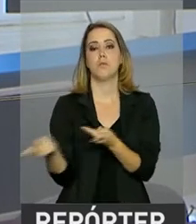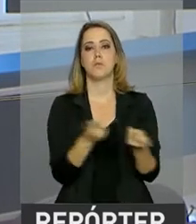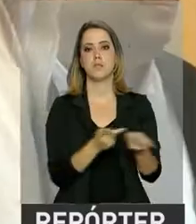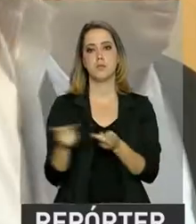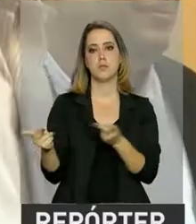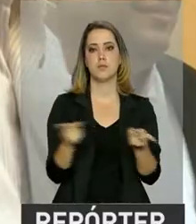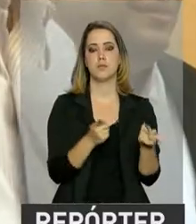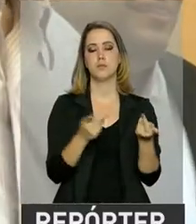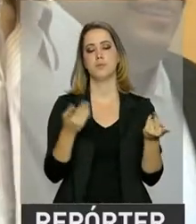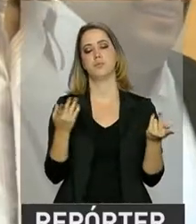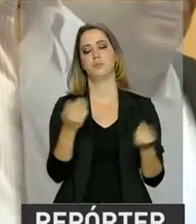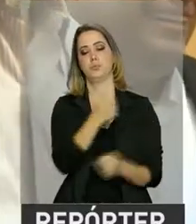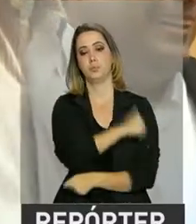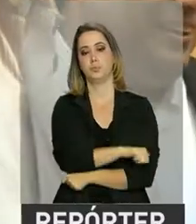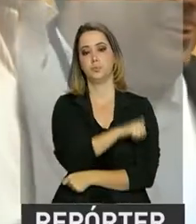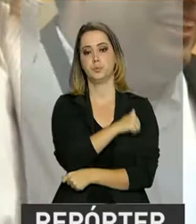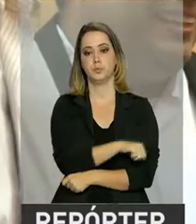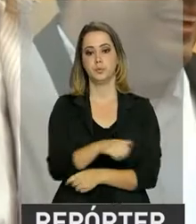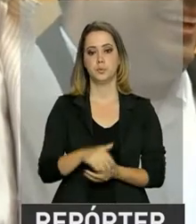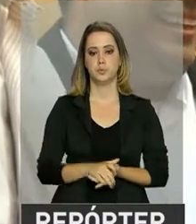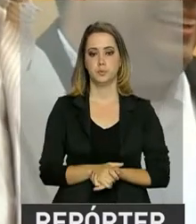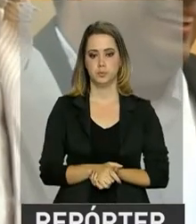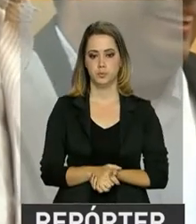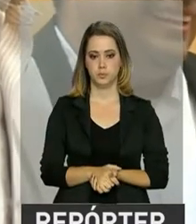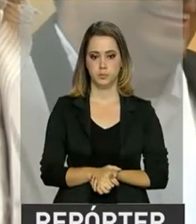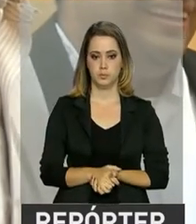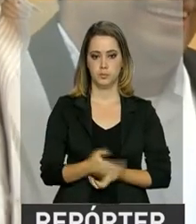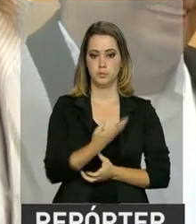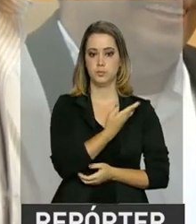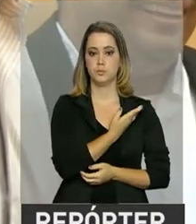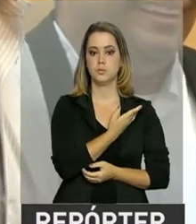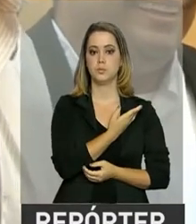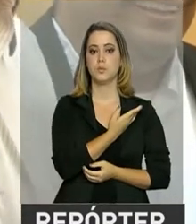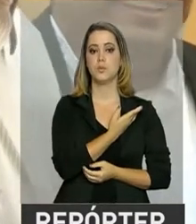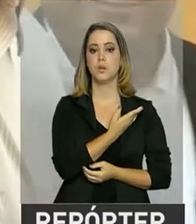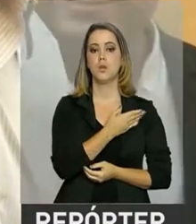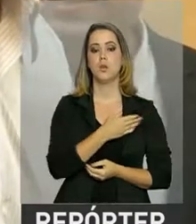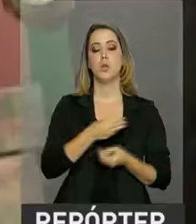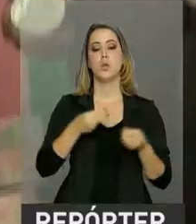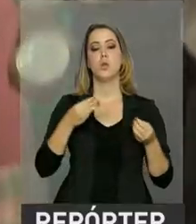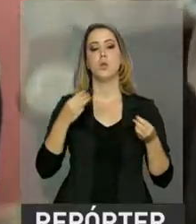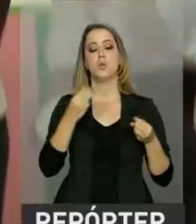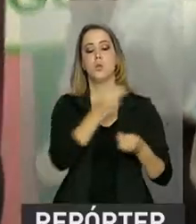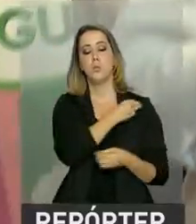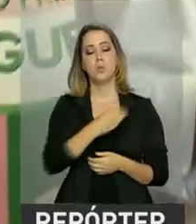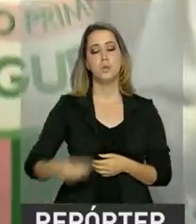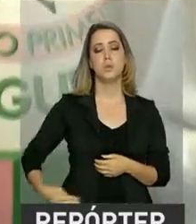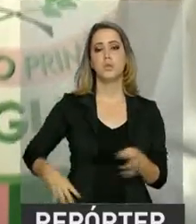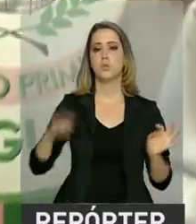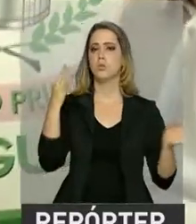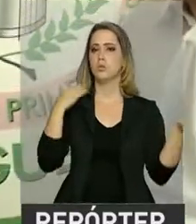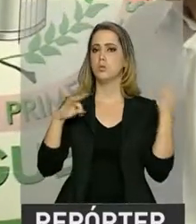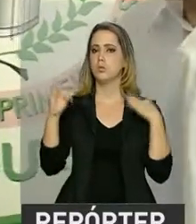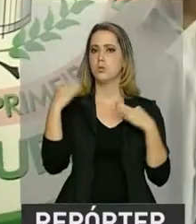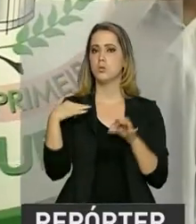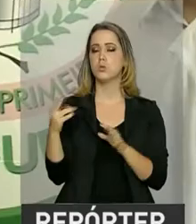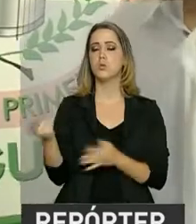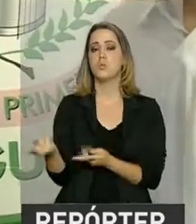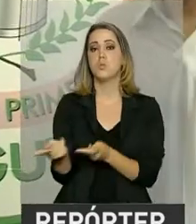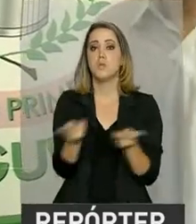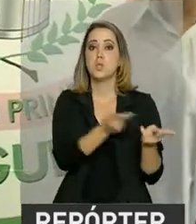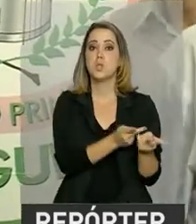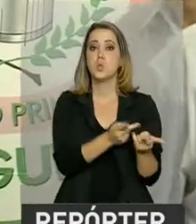feriado. A ida do ministro do Turismo à cidade do Samba, no Rio de Janeiro, marcou o início de uma série de